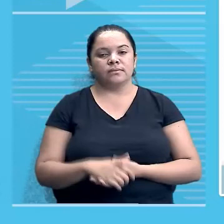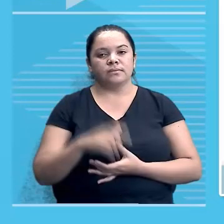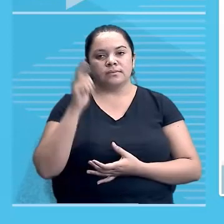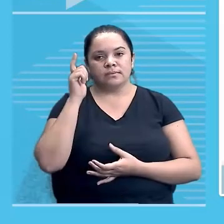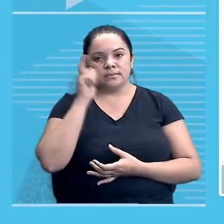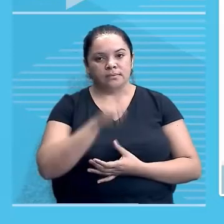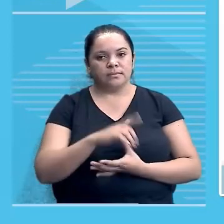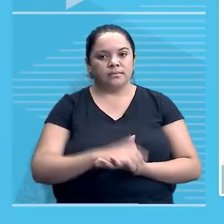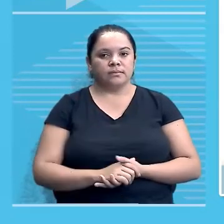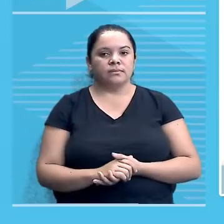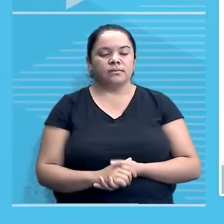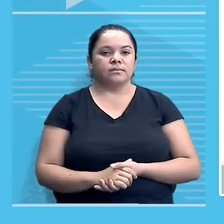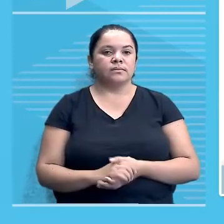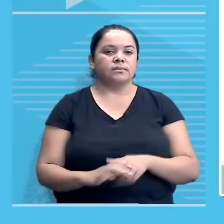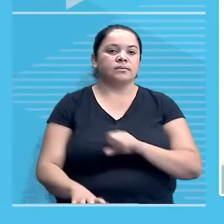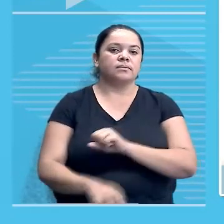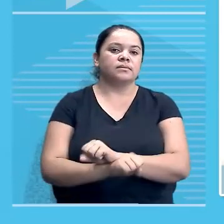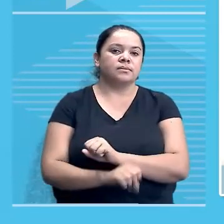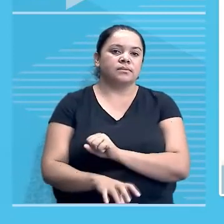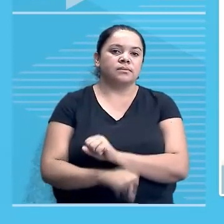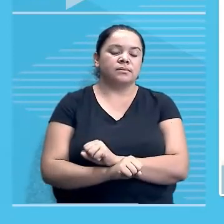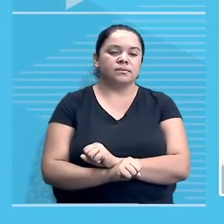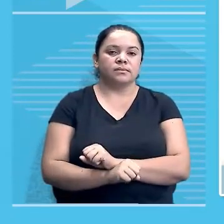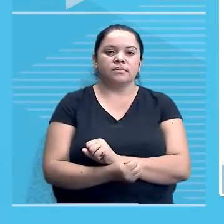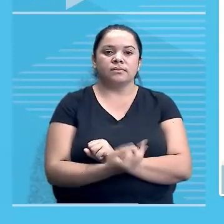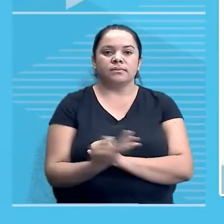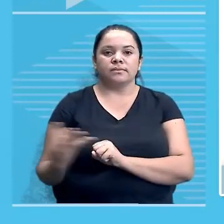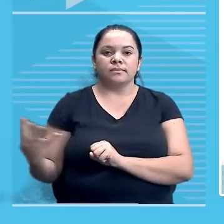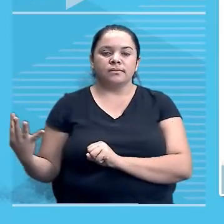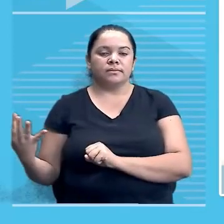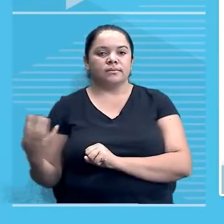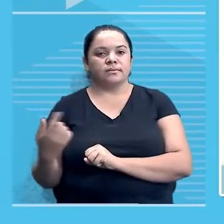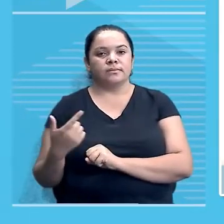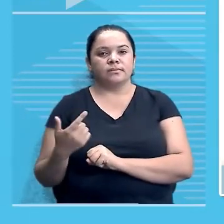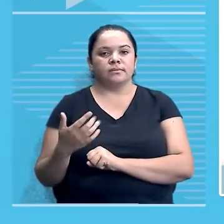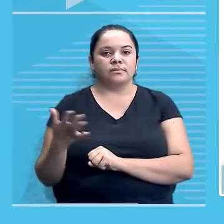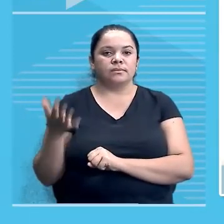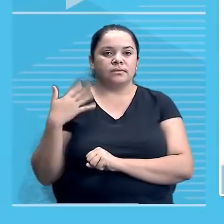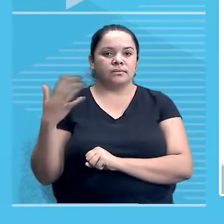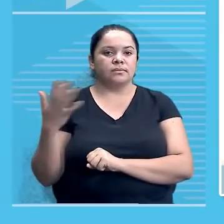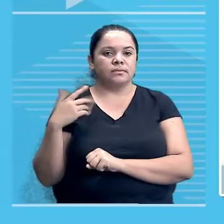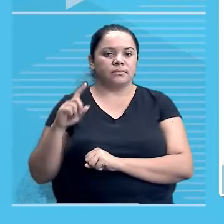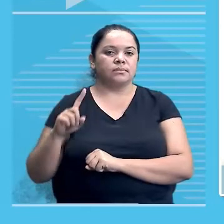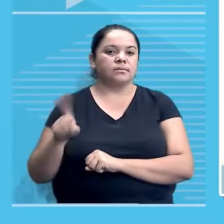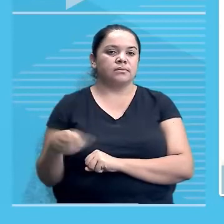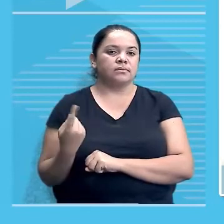receber essa quantidade de calor que a gente descobriu que era de 1.000 calorias.